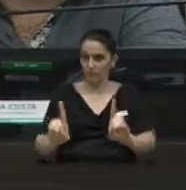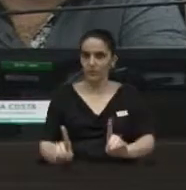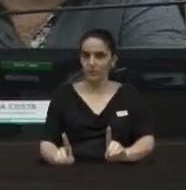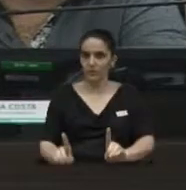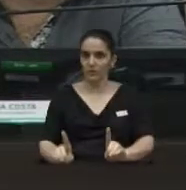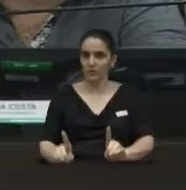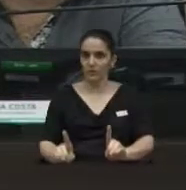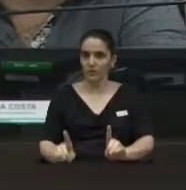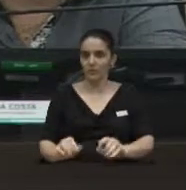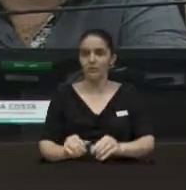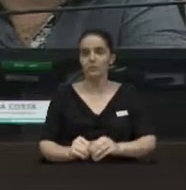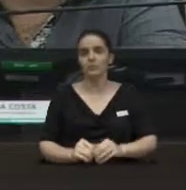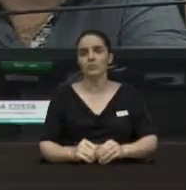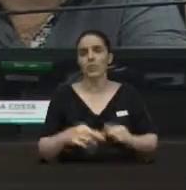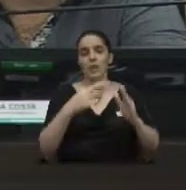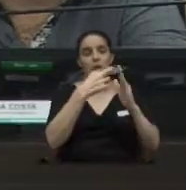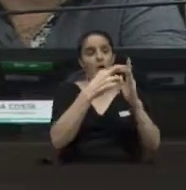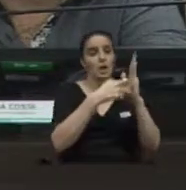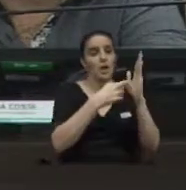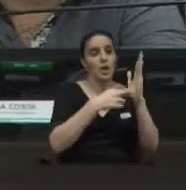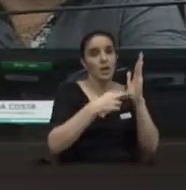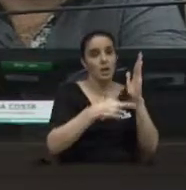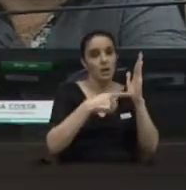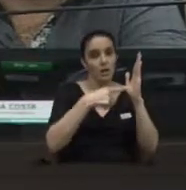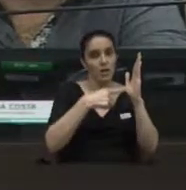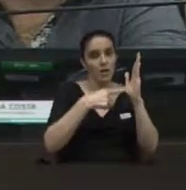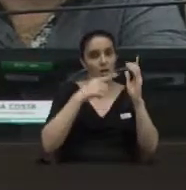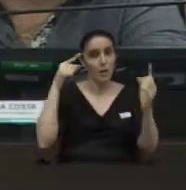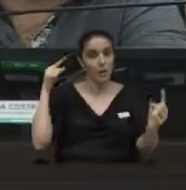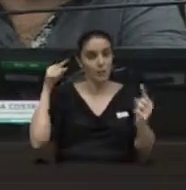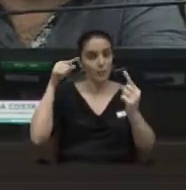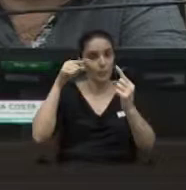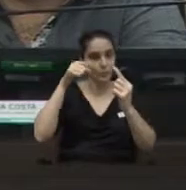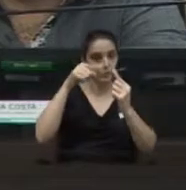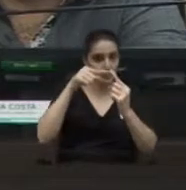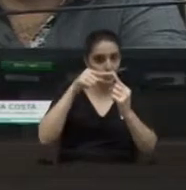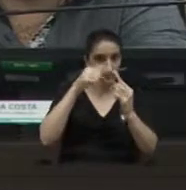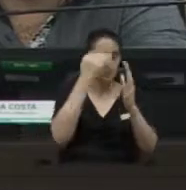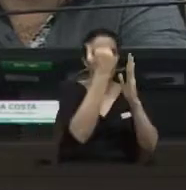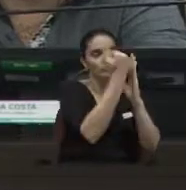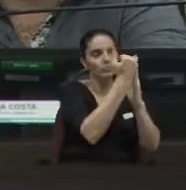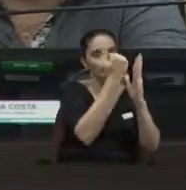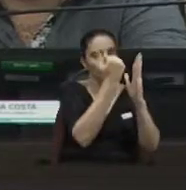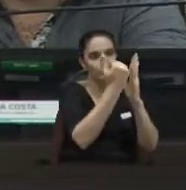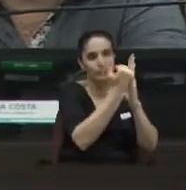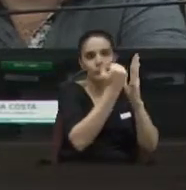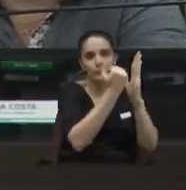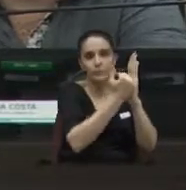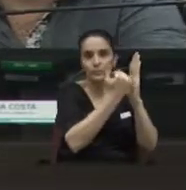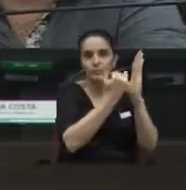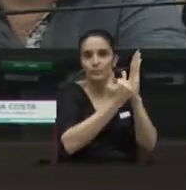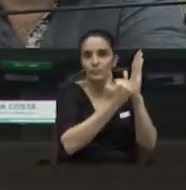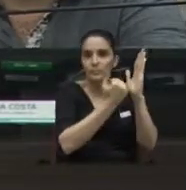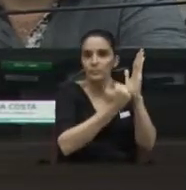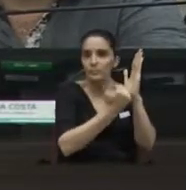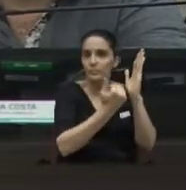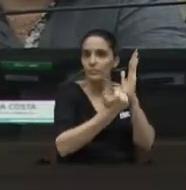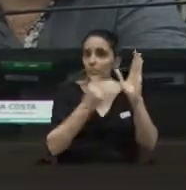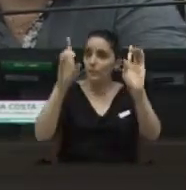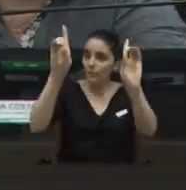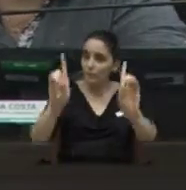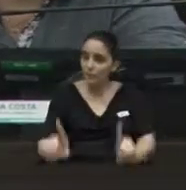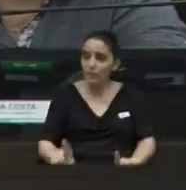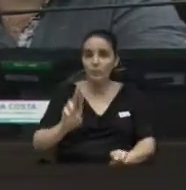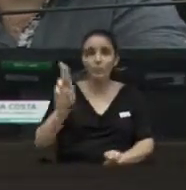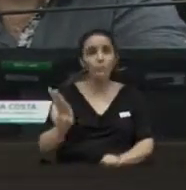O regramento é para estabelecer critérios, que aqueles que estão sendo atendidos e usam corretamente,